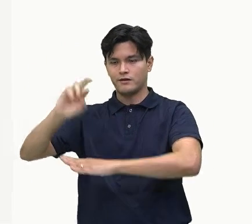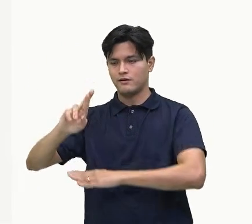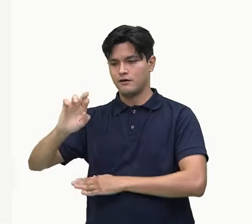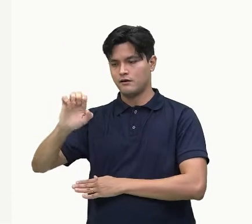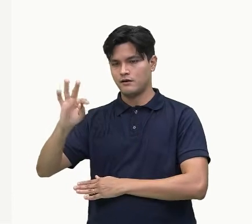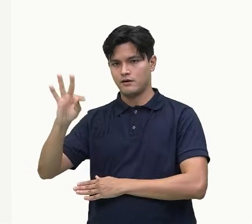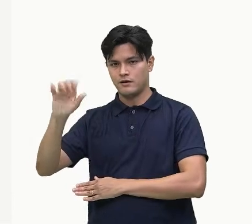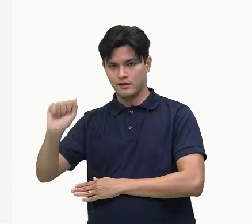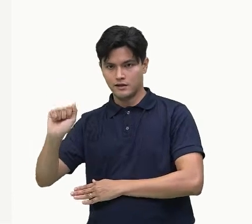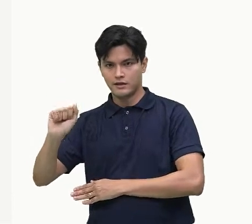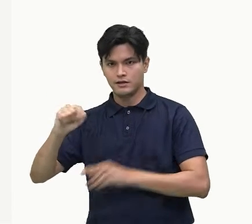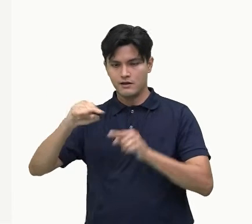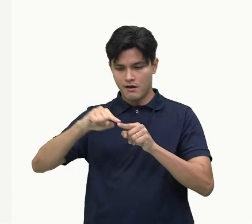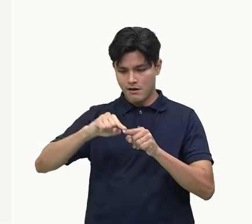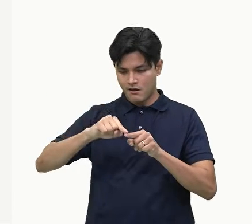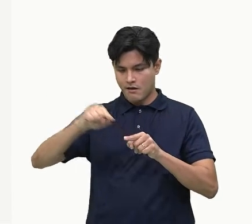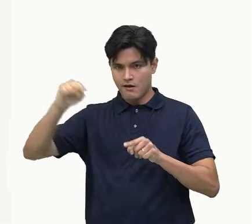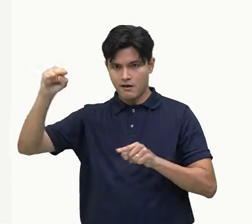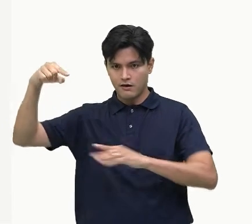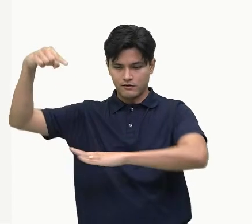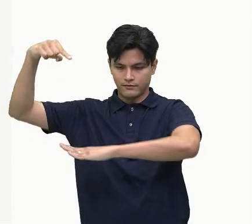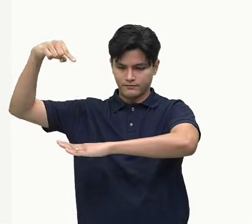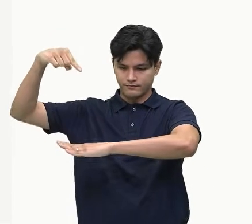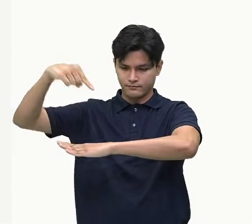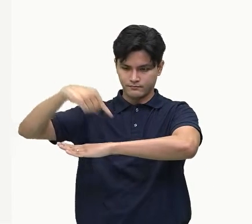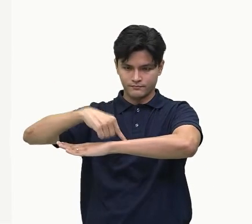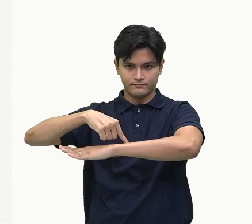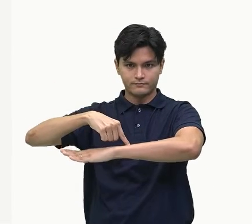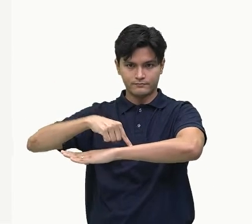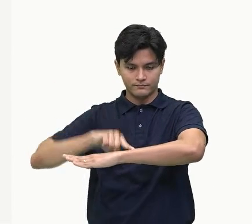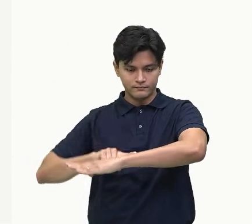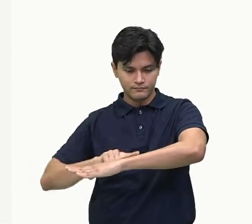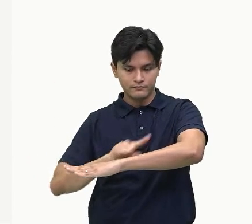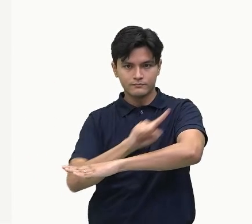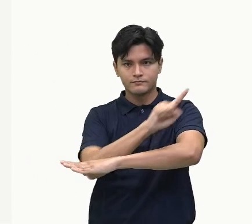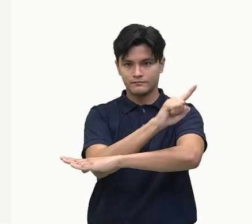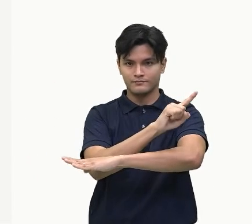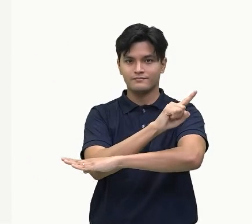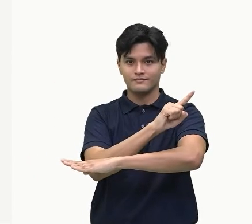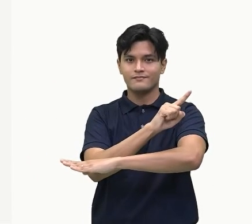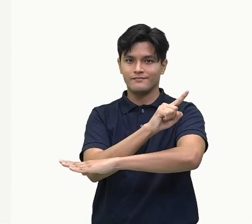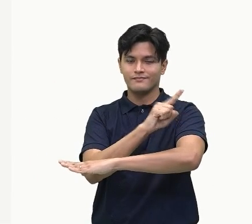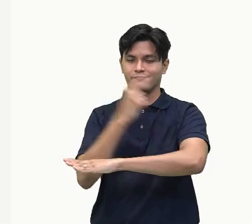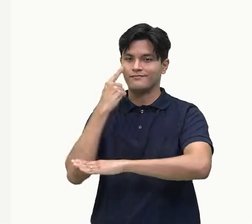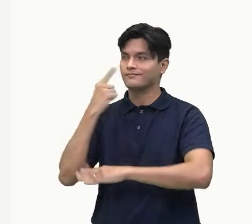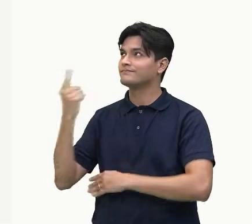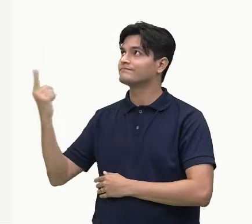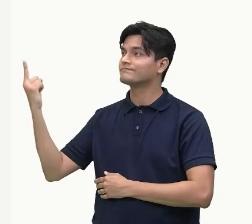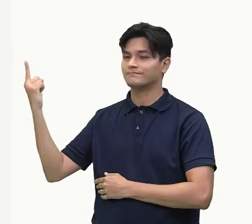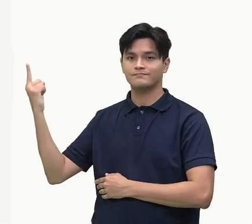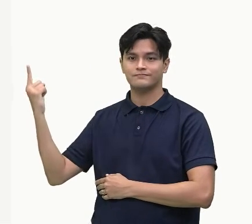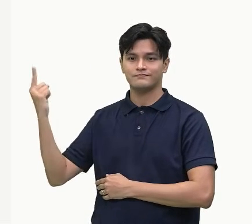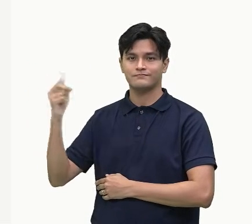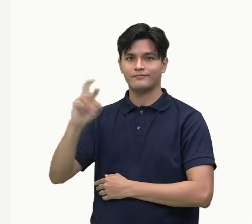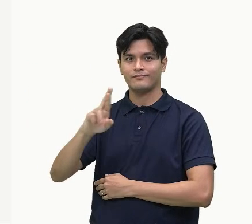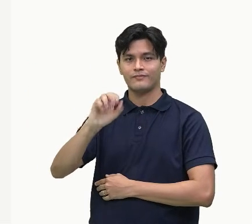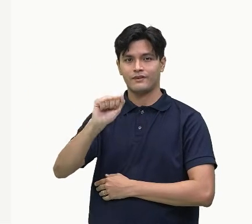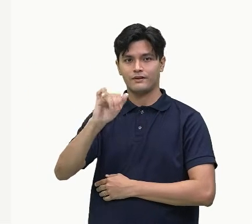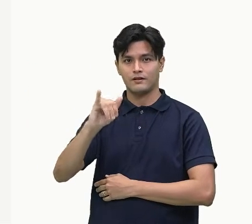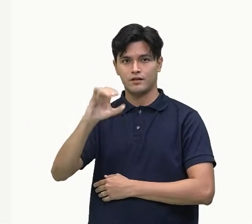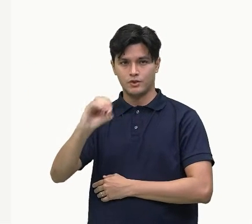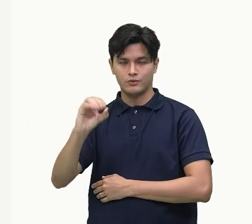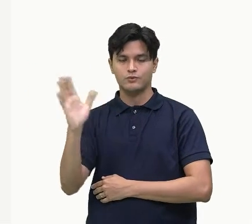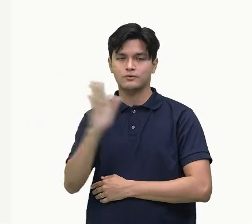raio de luz apenas, tá ok? Então a gente representa o raio de luz dessa forma, através de